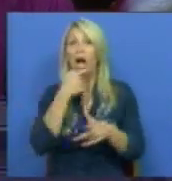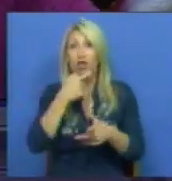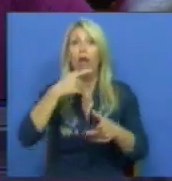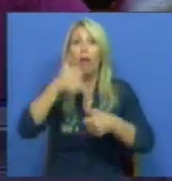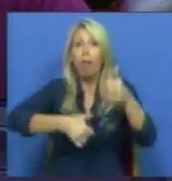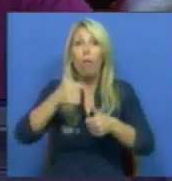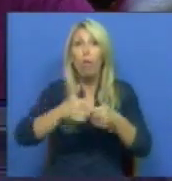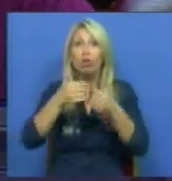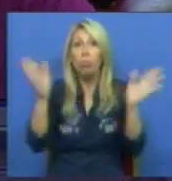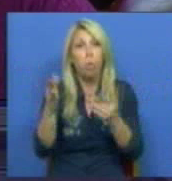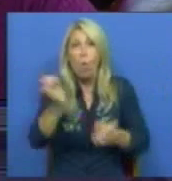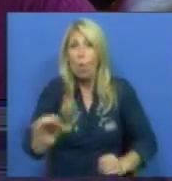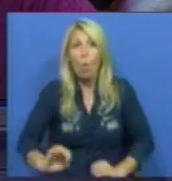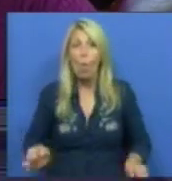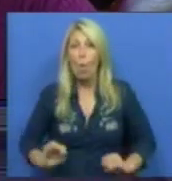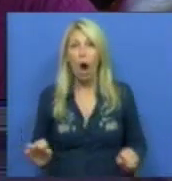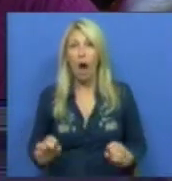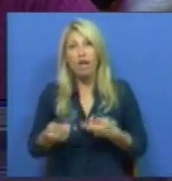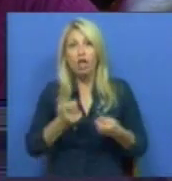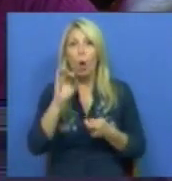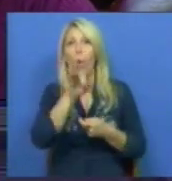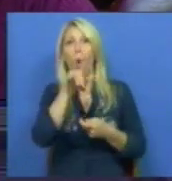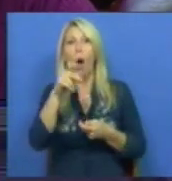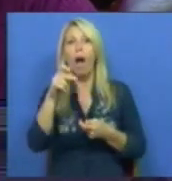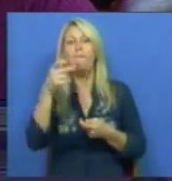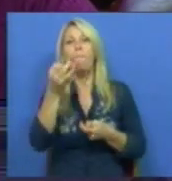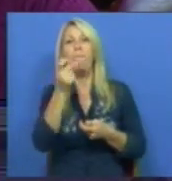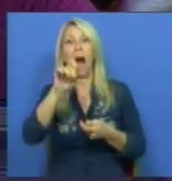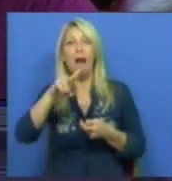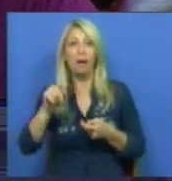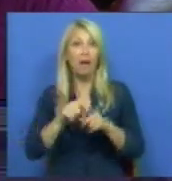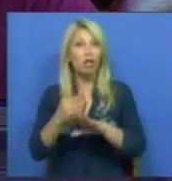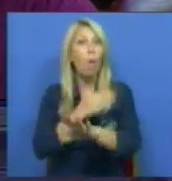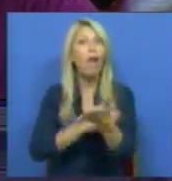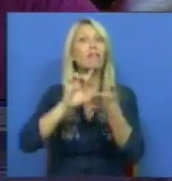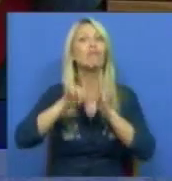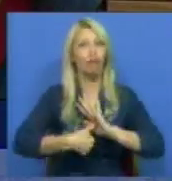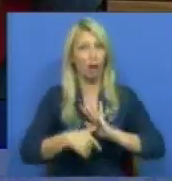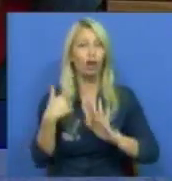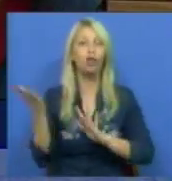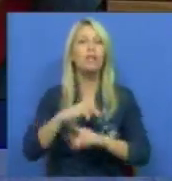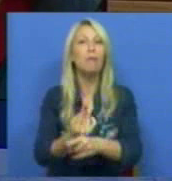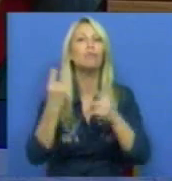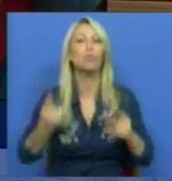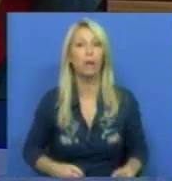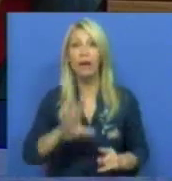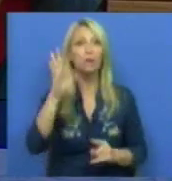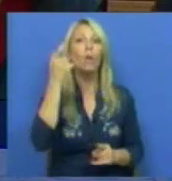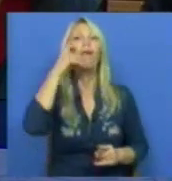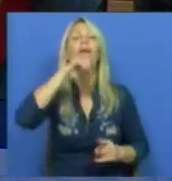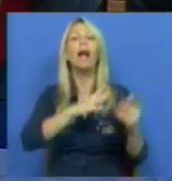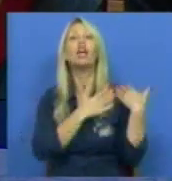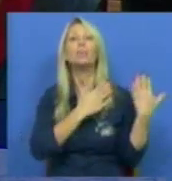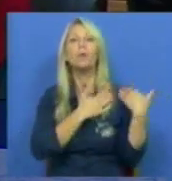Coa Parque. Isto é um anteprojeto, Sra. Ministra, e nós trazemos-lhe aqui este anteprojeto por 2 razões. Primeiro, quem foi o responsável por